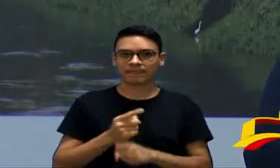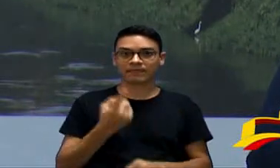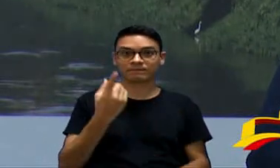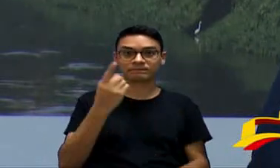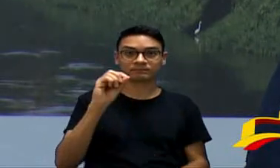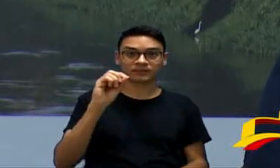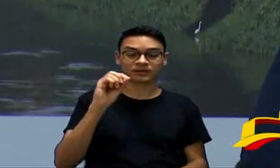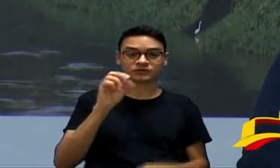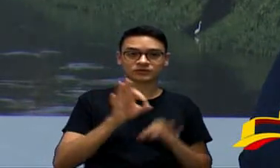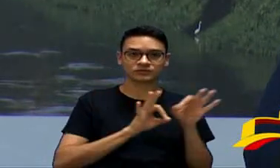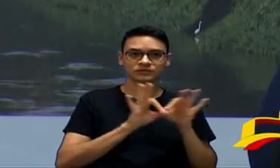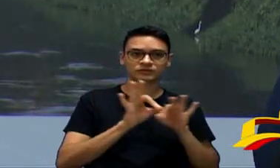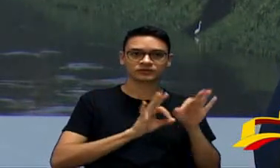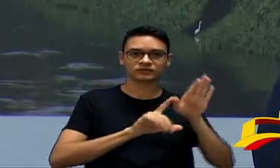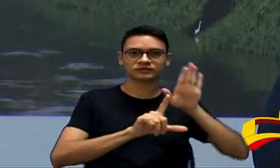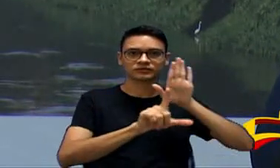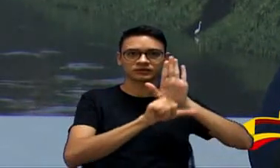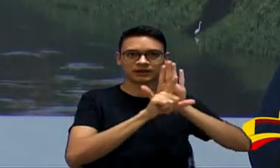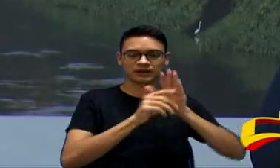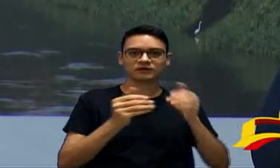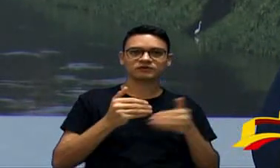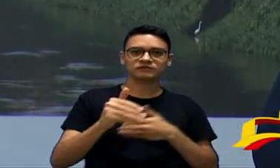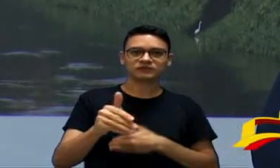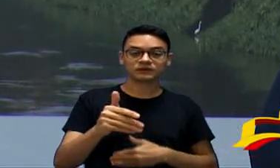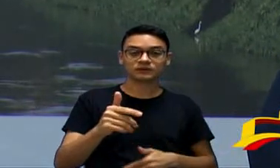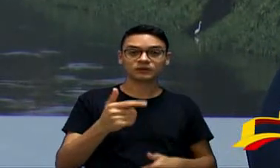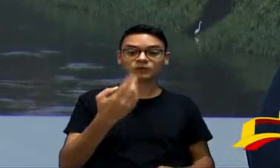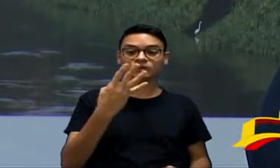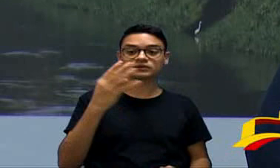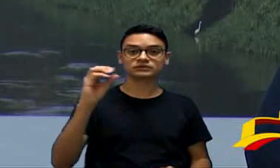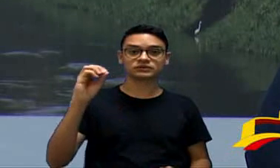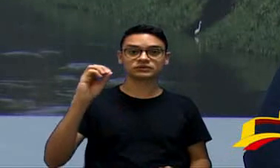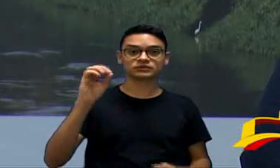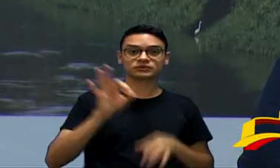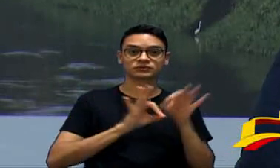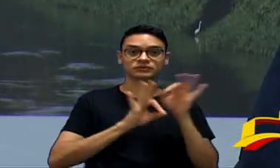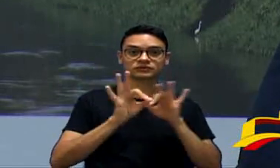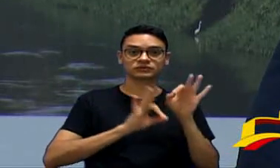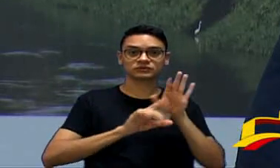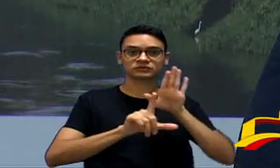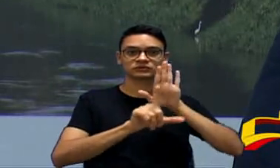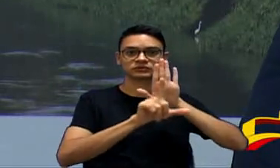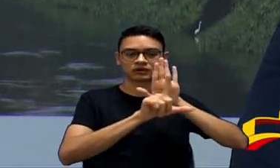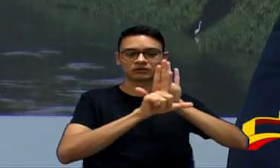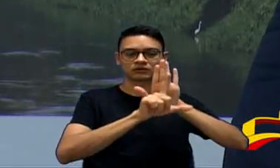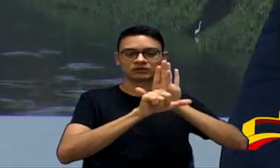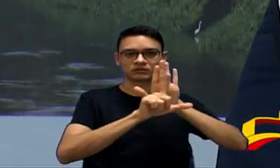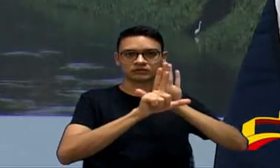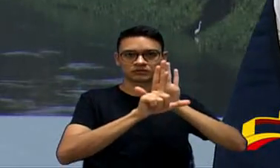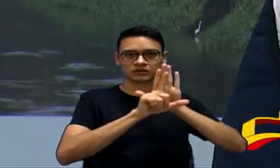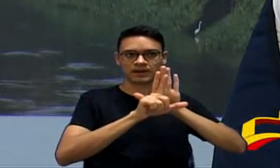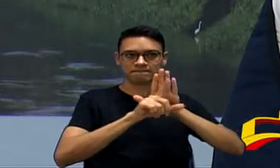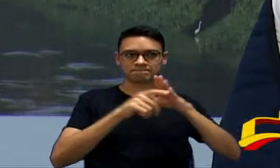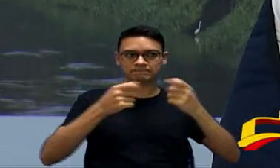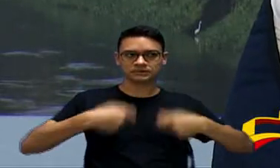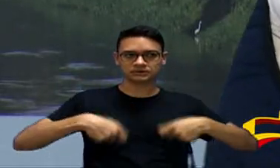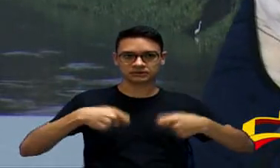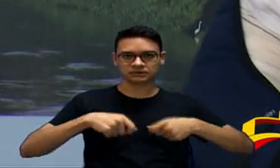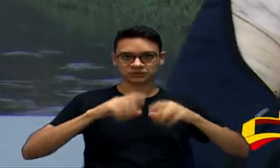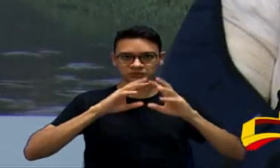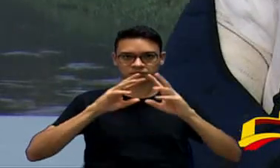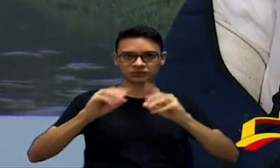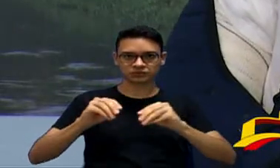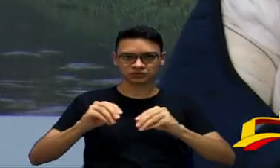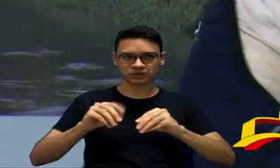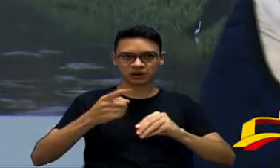por sessão vai dar 400 projetos de leis no ano. Ou melhor, 400 leis. Precisa disso tudo? A